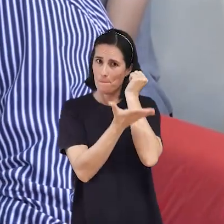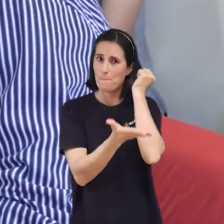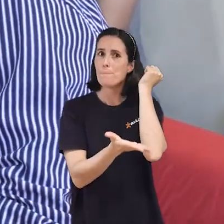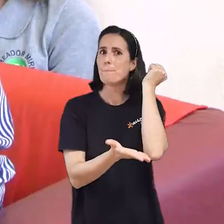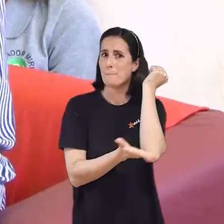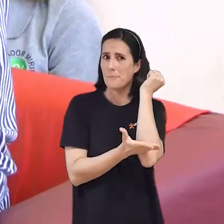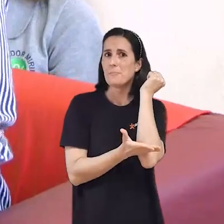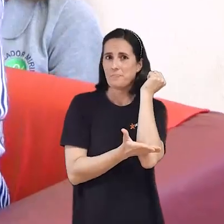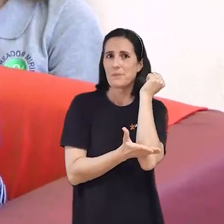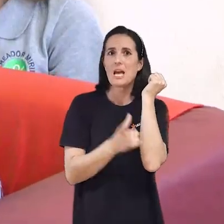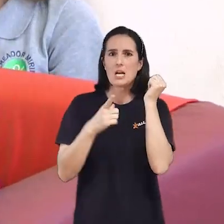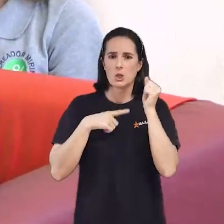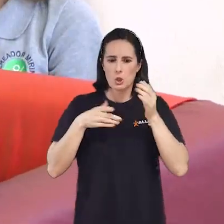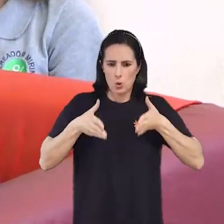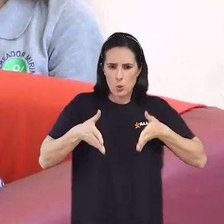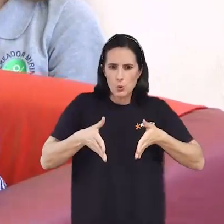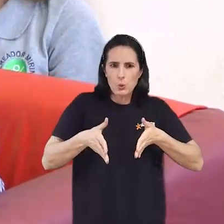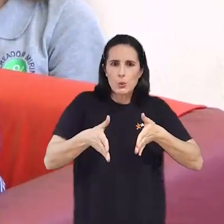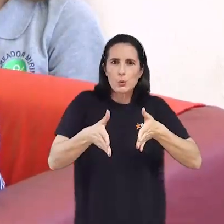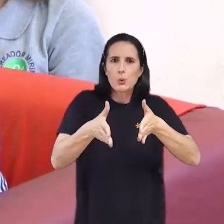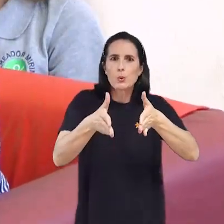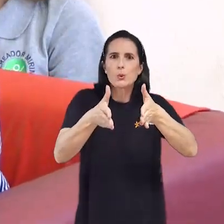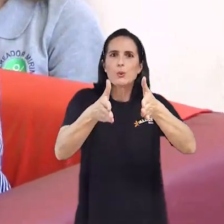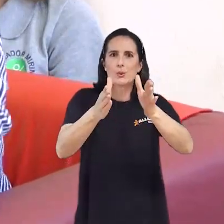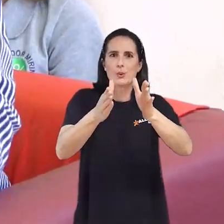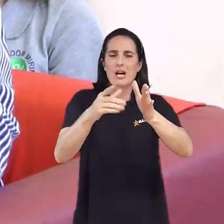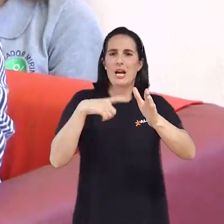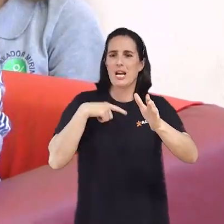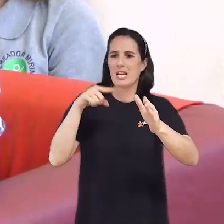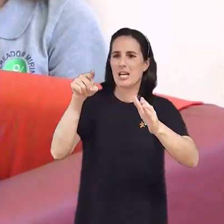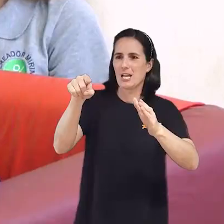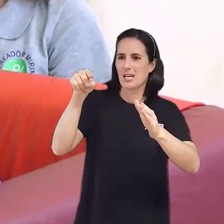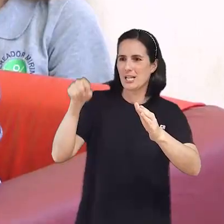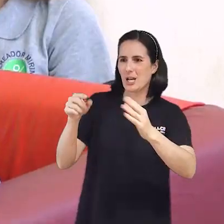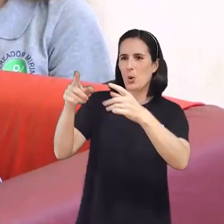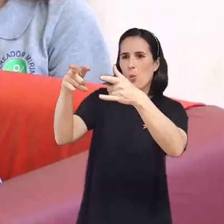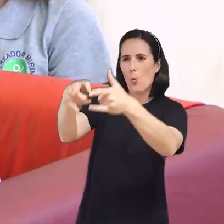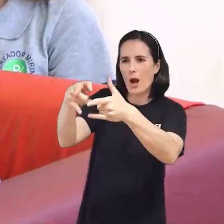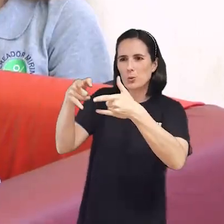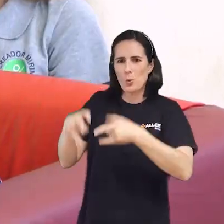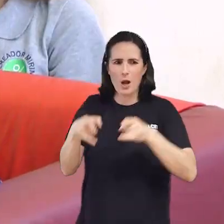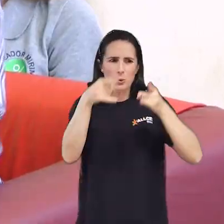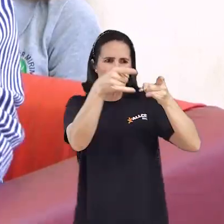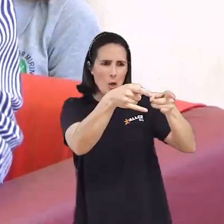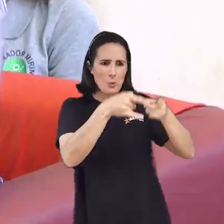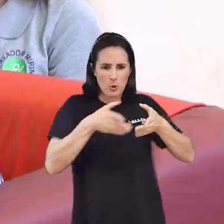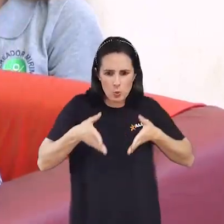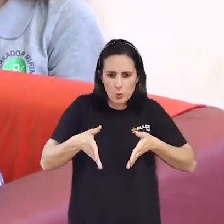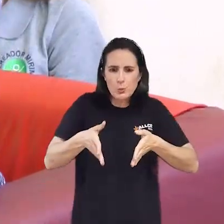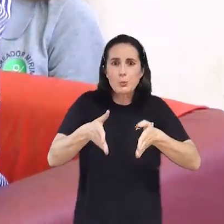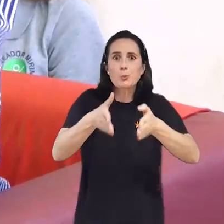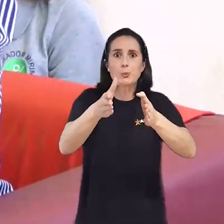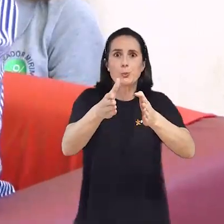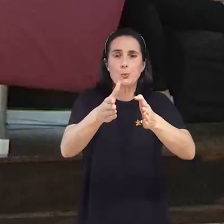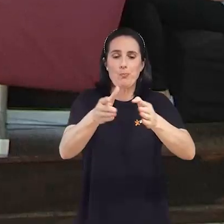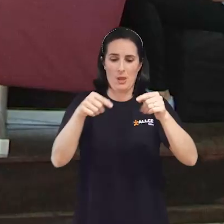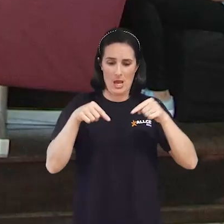né? E se era em casa, porque antigamente as casas da gente, André, eram casas de madeira que tinham um